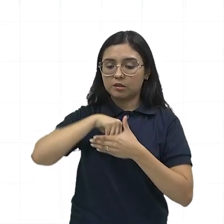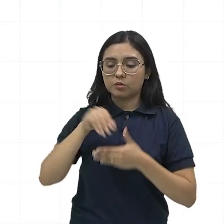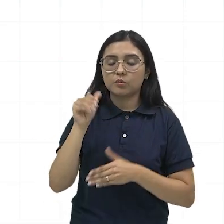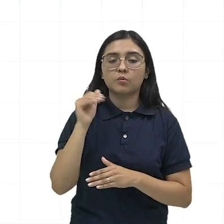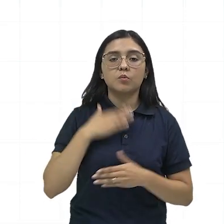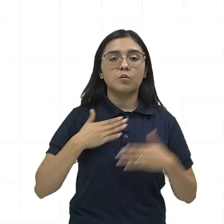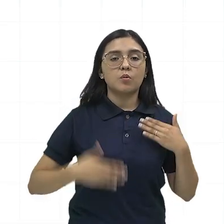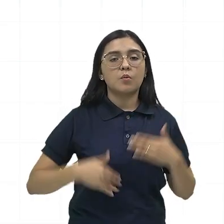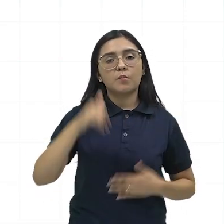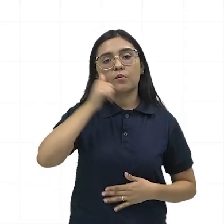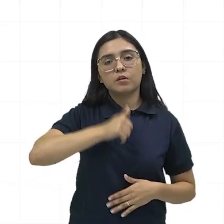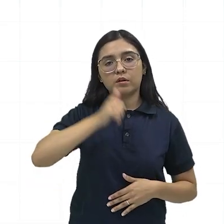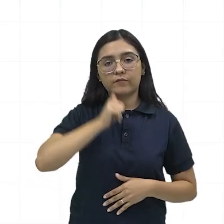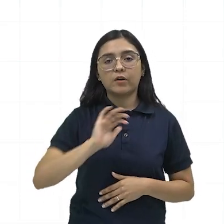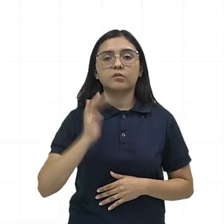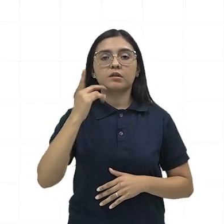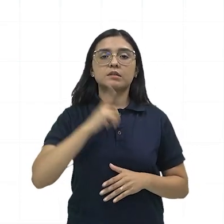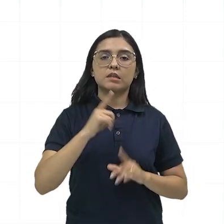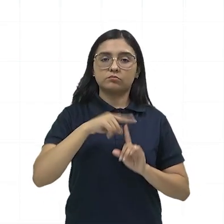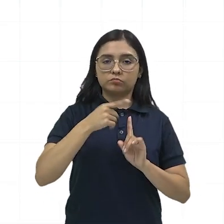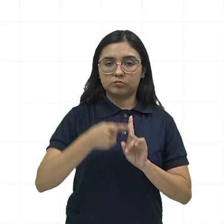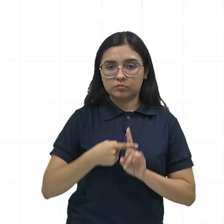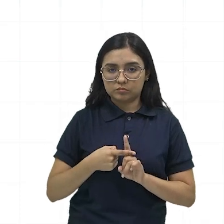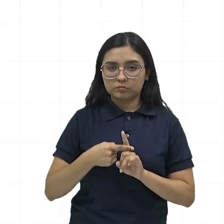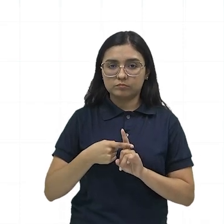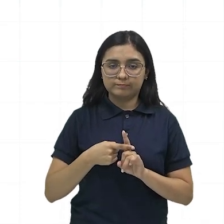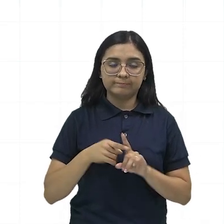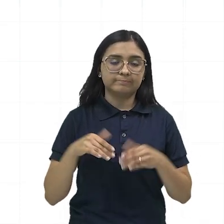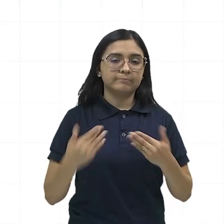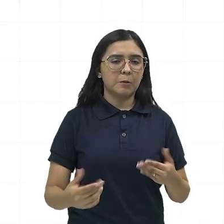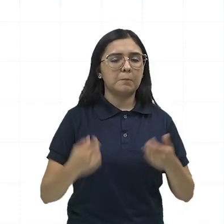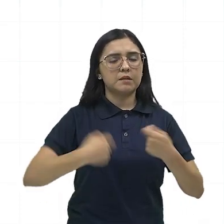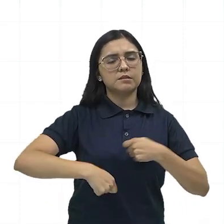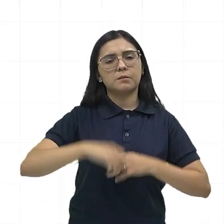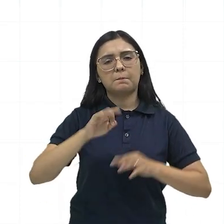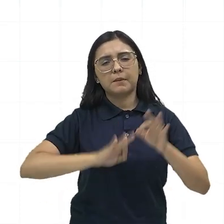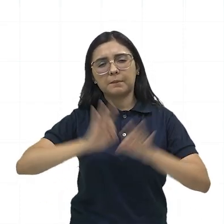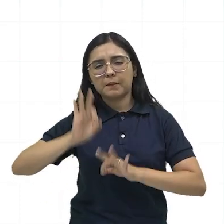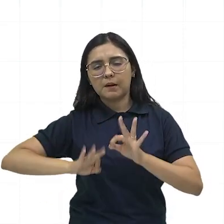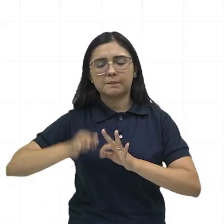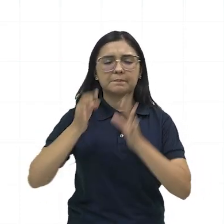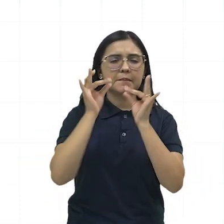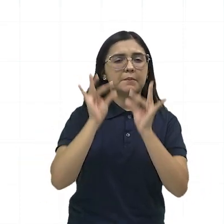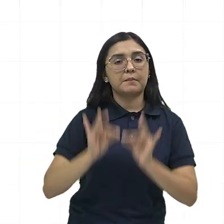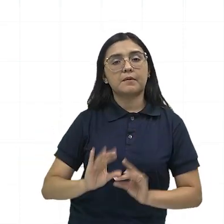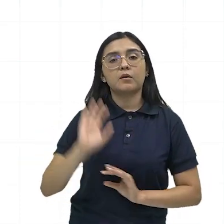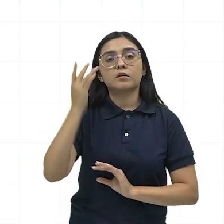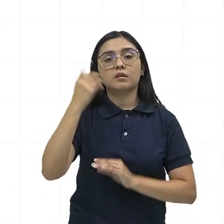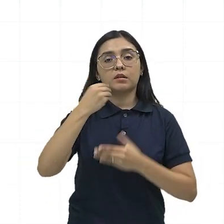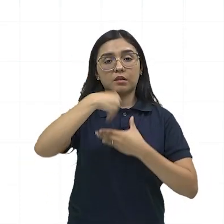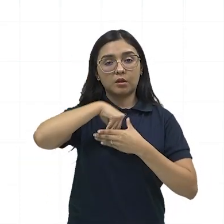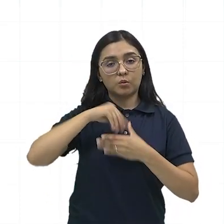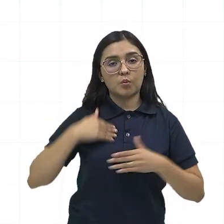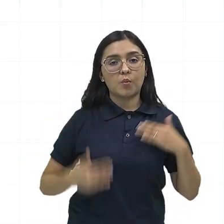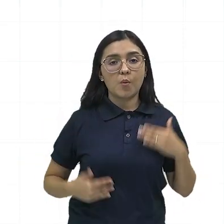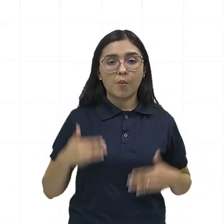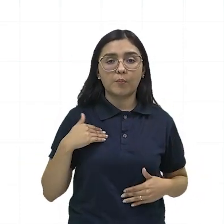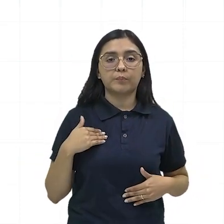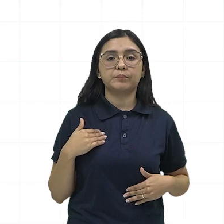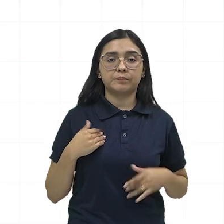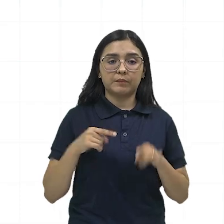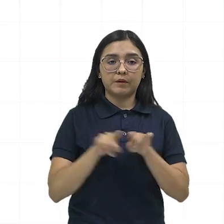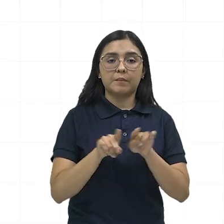feminino que vai acontecer a gestação. Então, é necessário todo um preparo, né, que vai ocorrer dentro aí